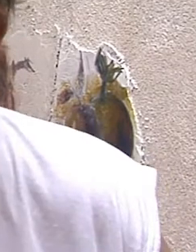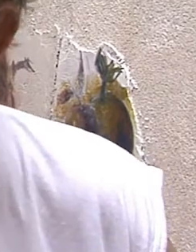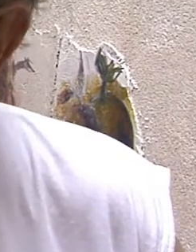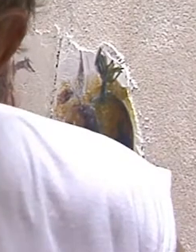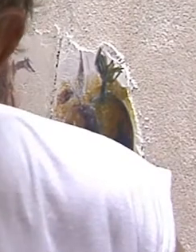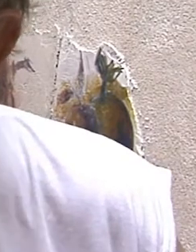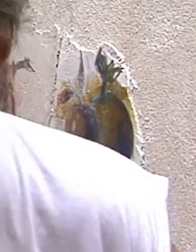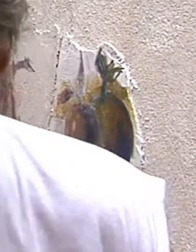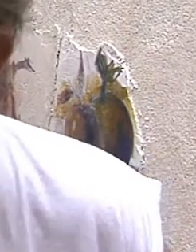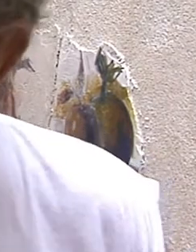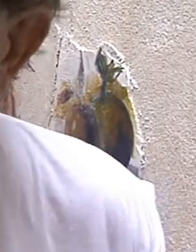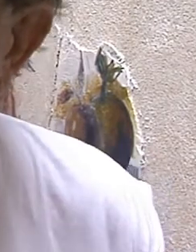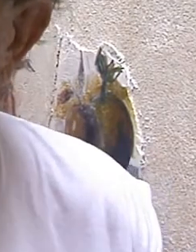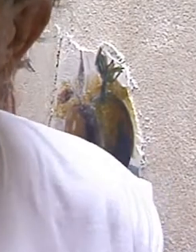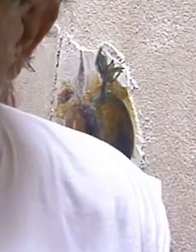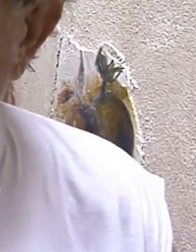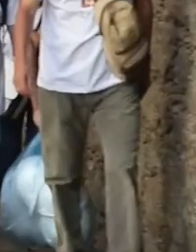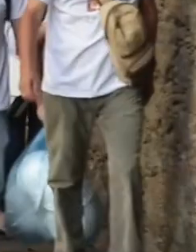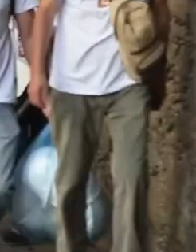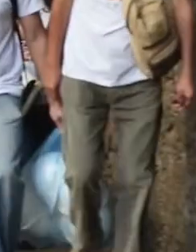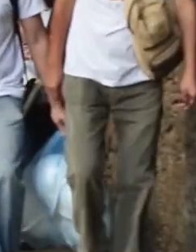a parede colorida.